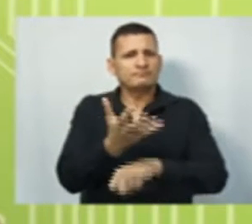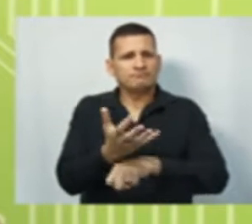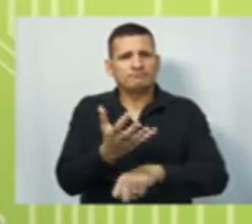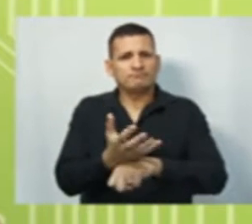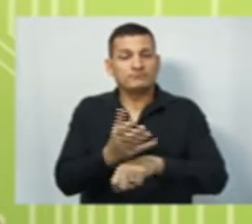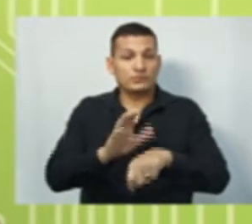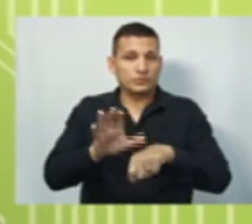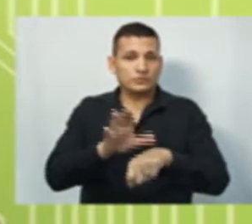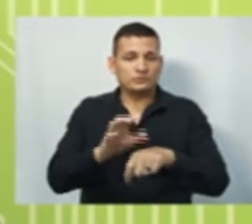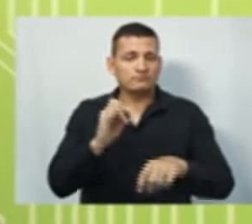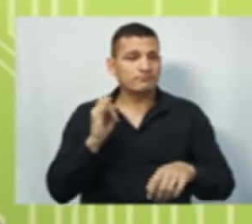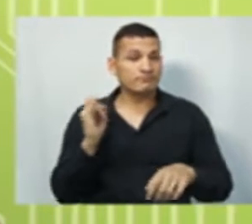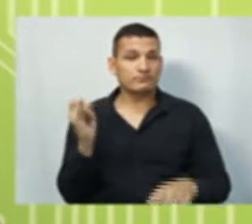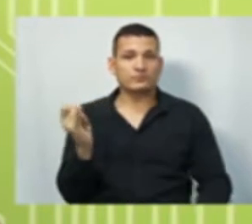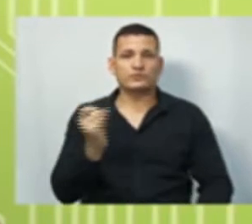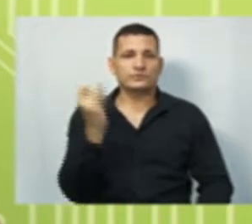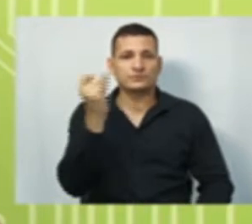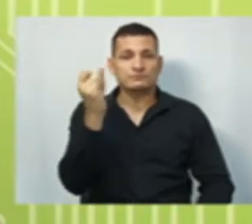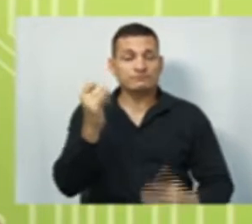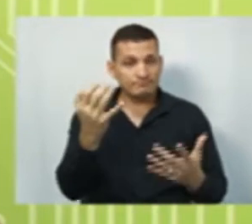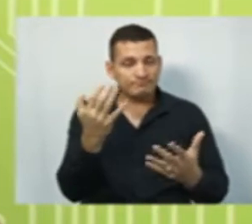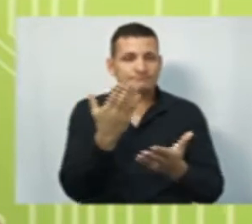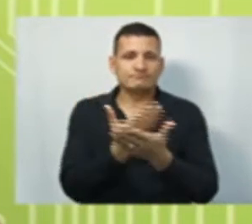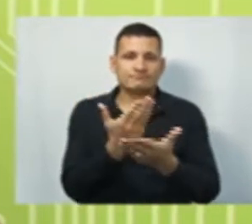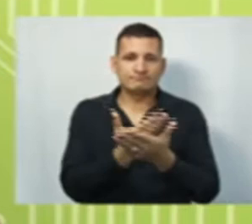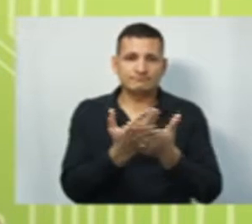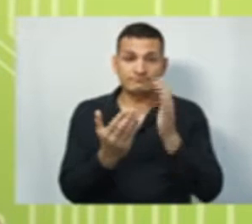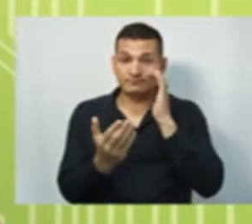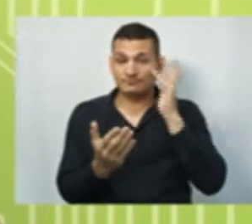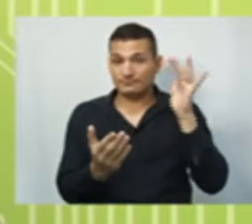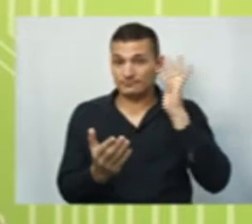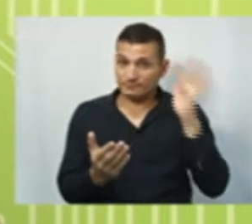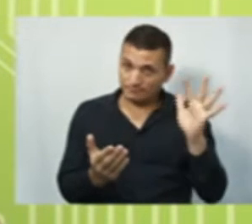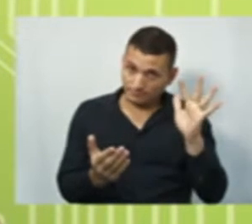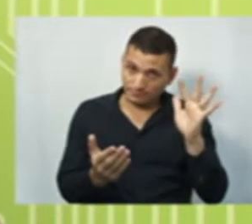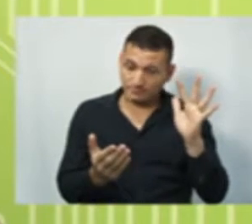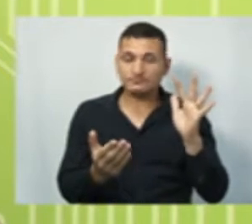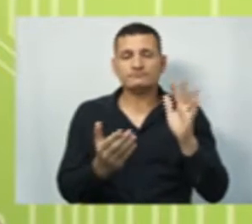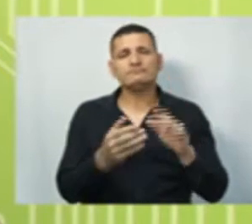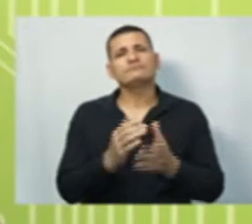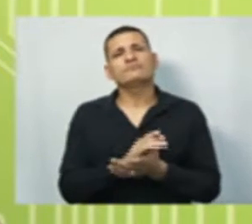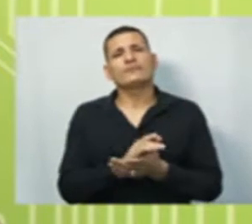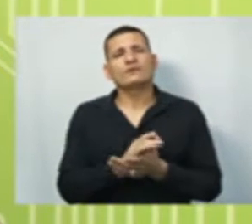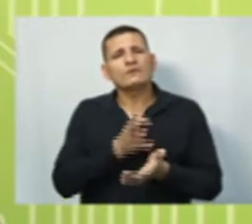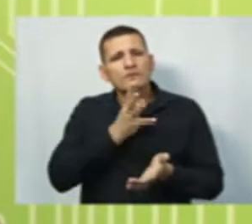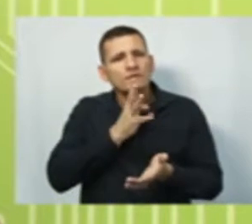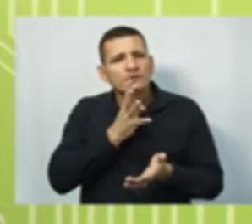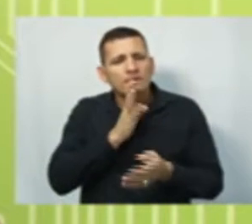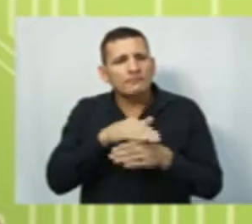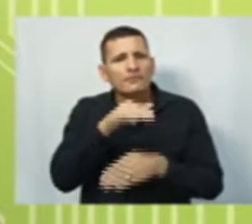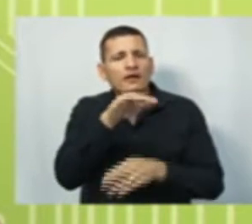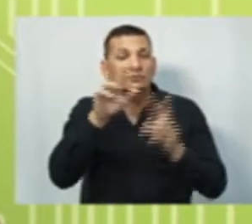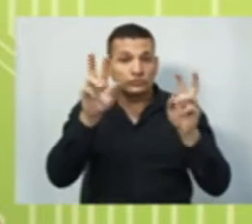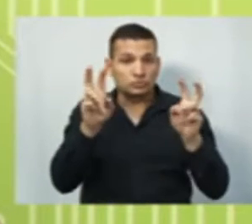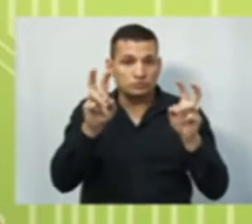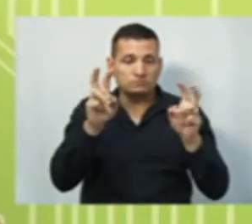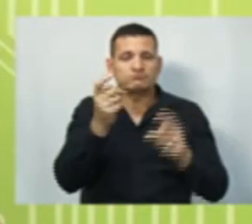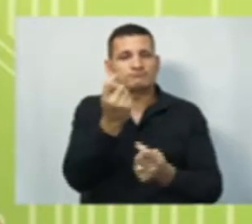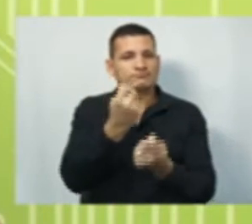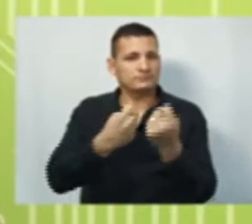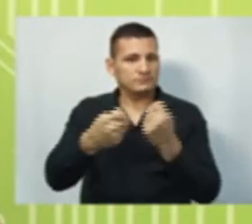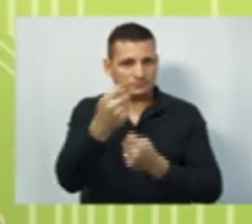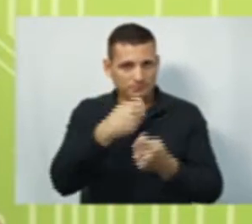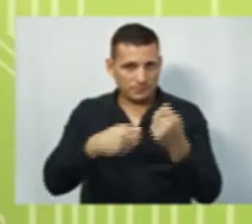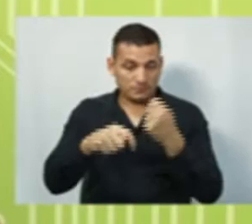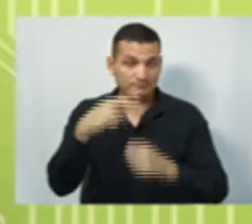cooperativismo e nela nós vamos estudar uma parte teórica, abordagem da disciplina e vamos conhecer um pouco mais sobre a economia do estado de Rondônia. Eu